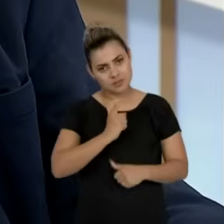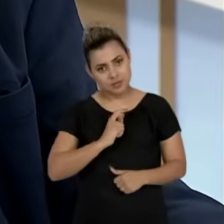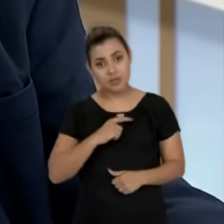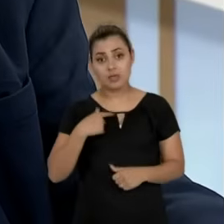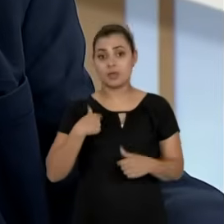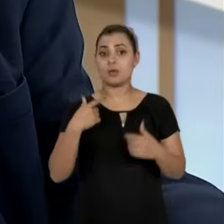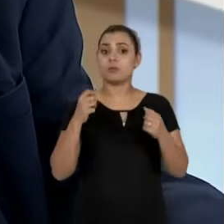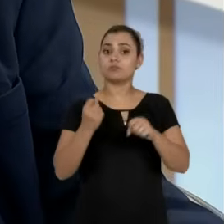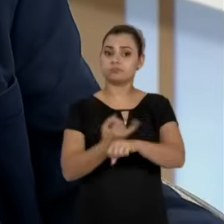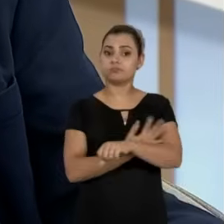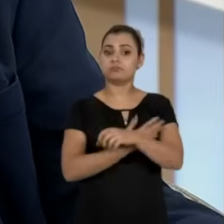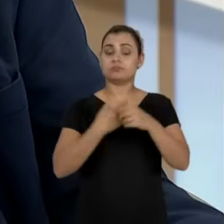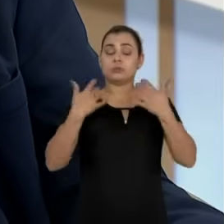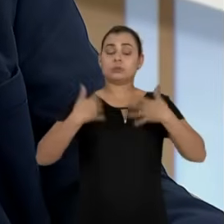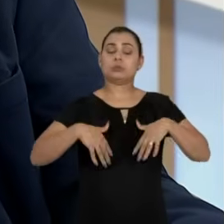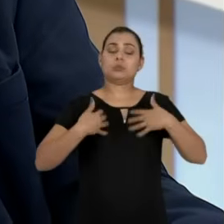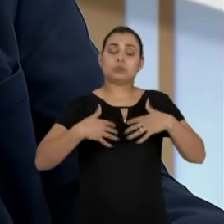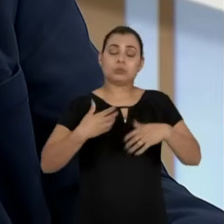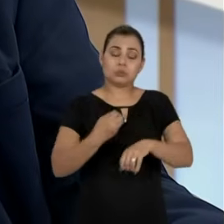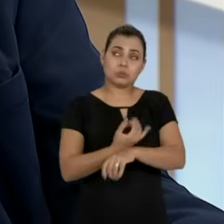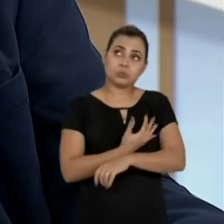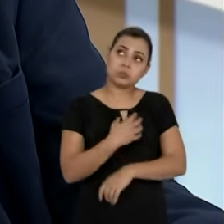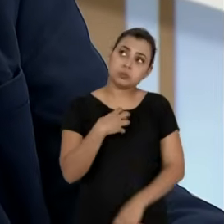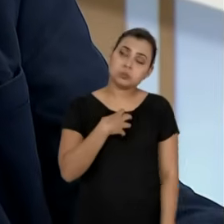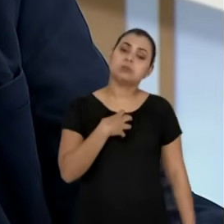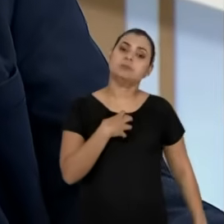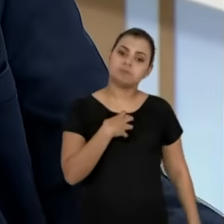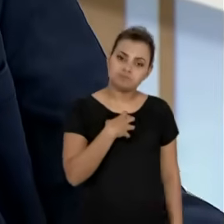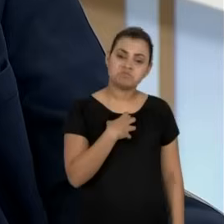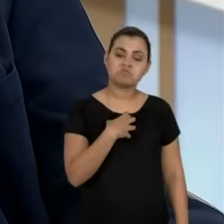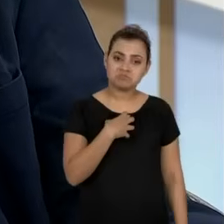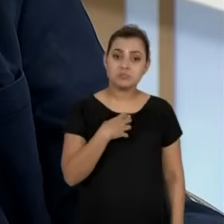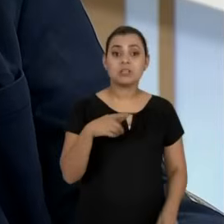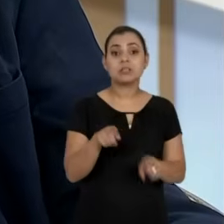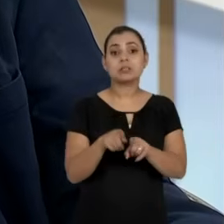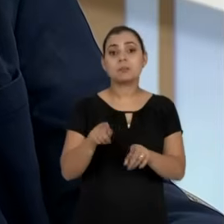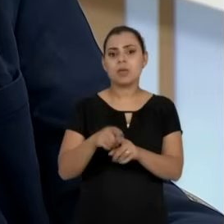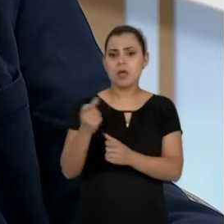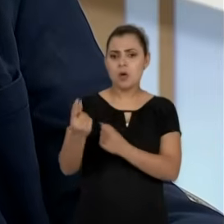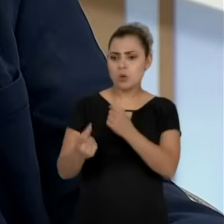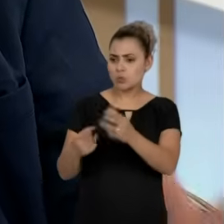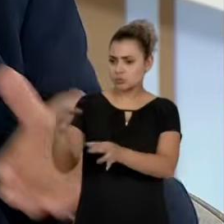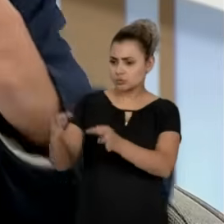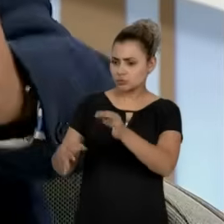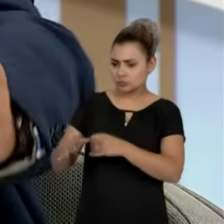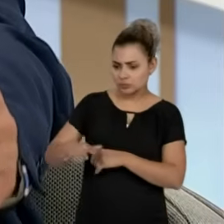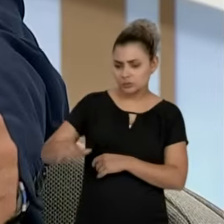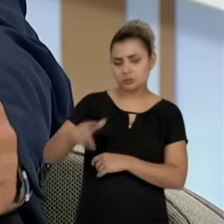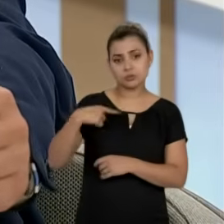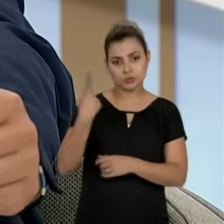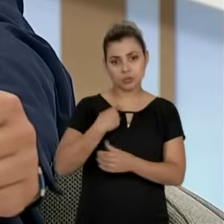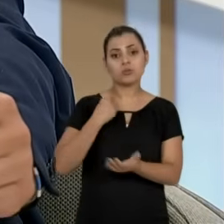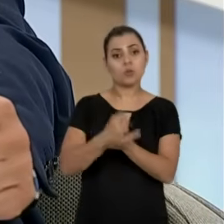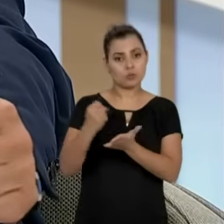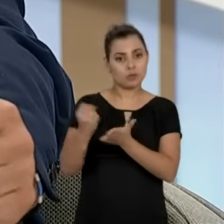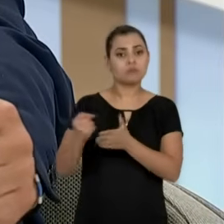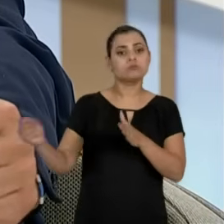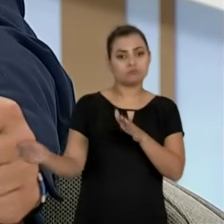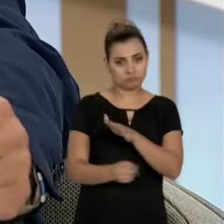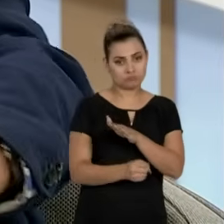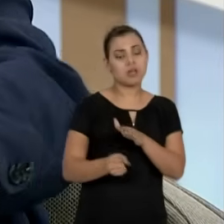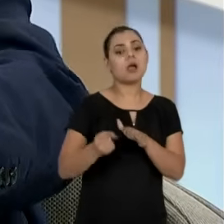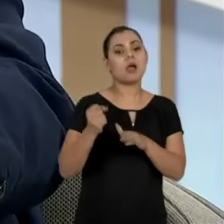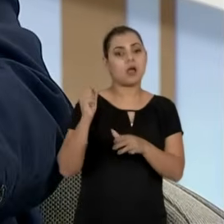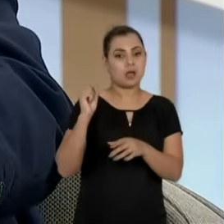fiquei bastante emocionado com isso. E, imediatamente, juristas... Né? Nós contratamos um advogado, sim, lá no